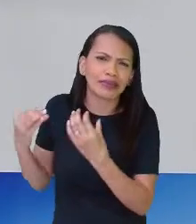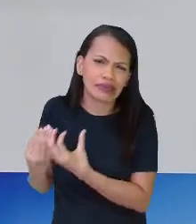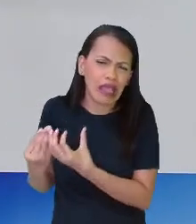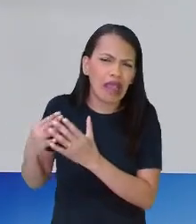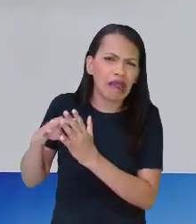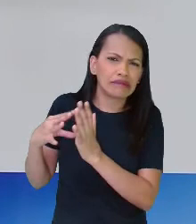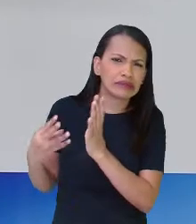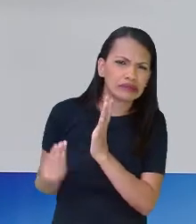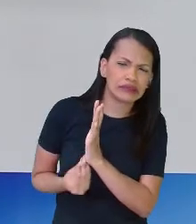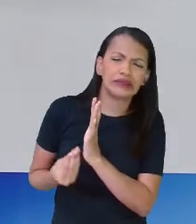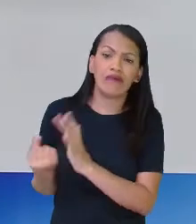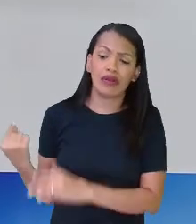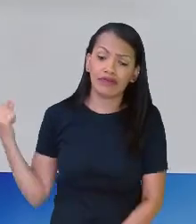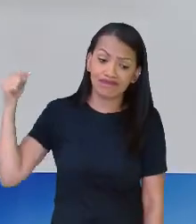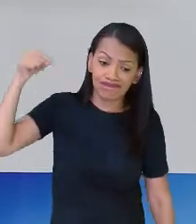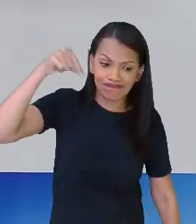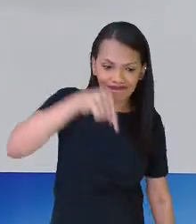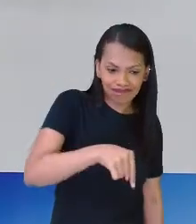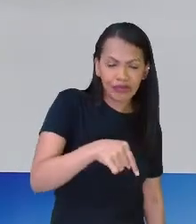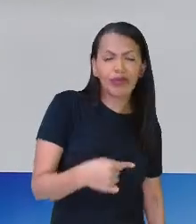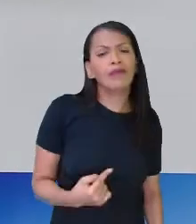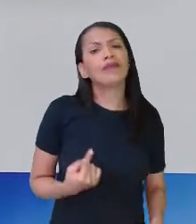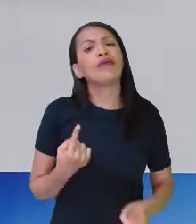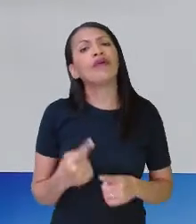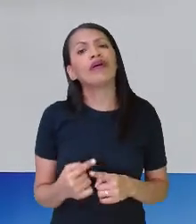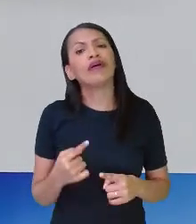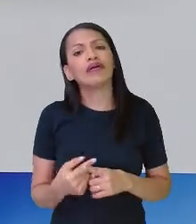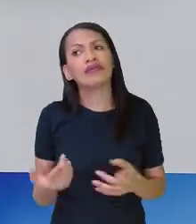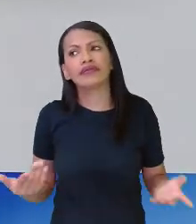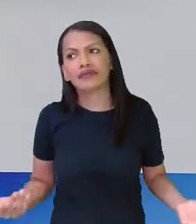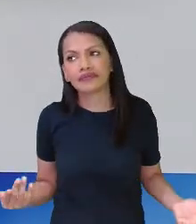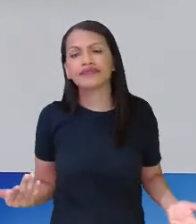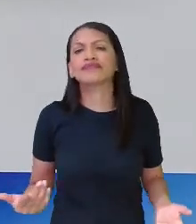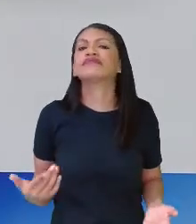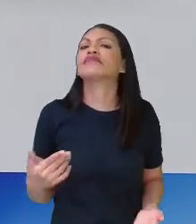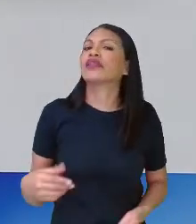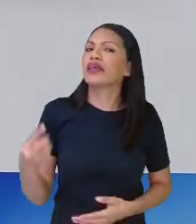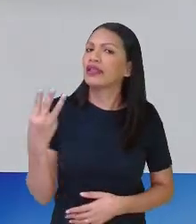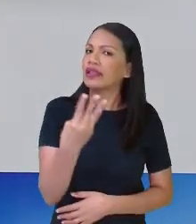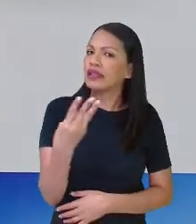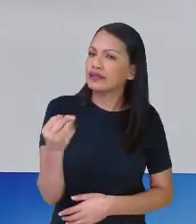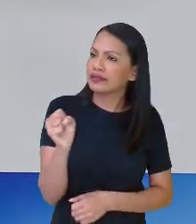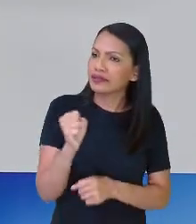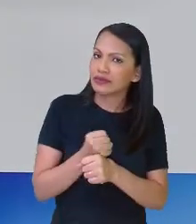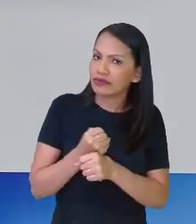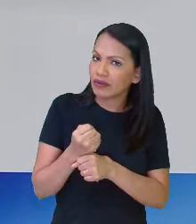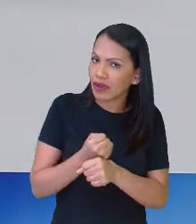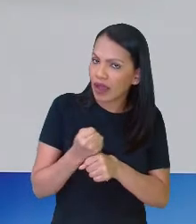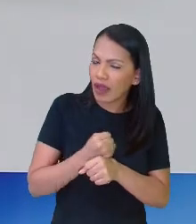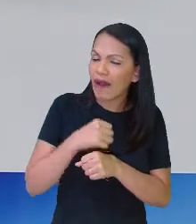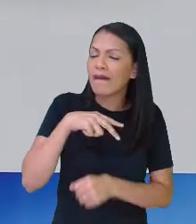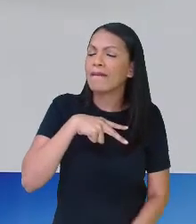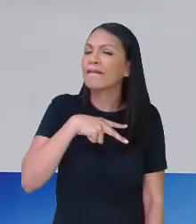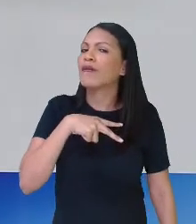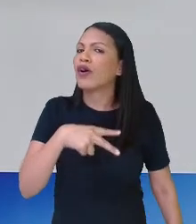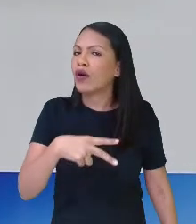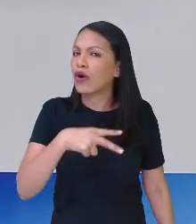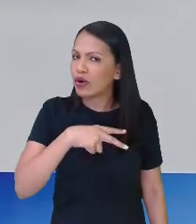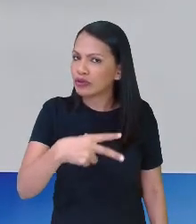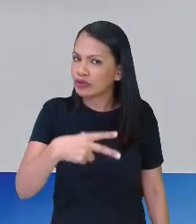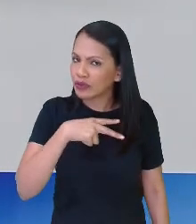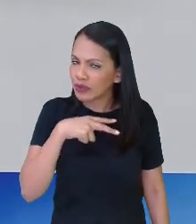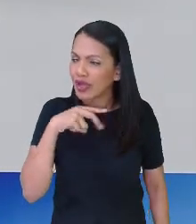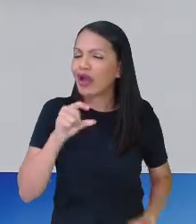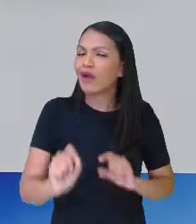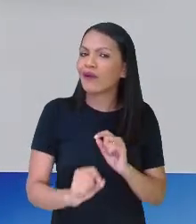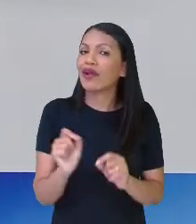suas tribos para vir para cá. Por quê? Por mais de 300 anos, Portugal se utilizou da mão